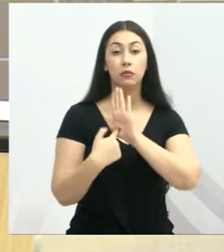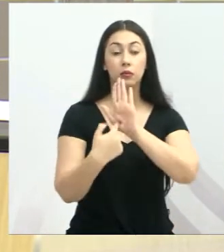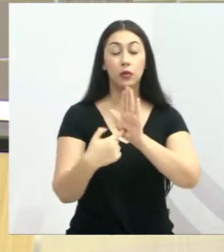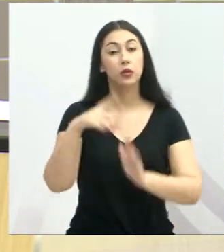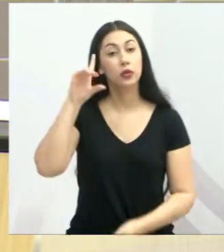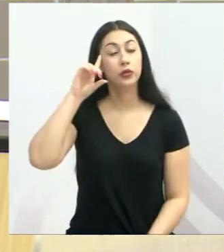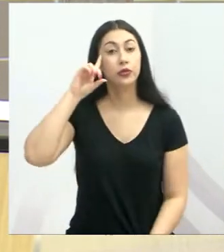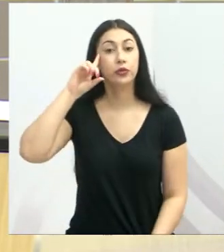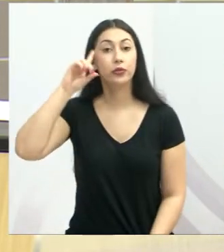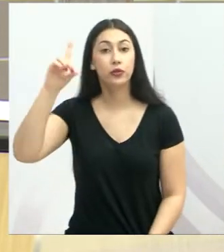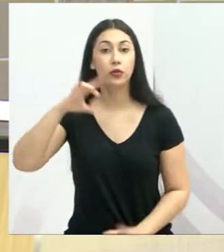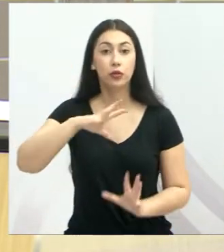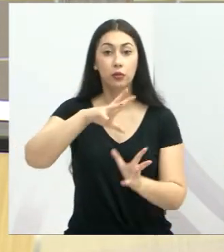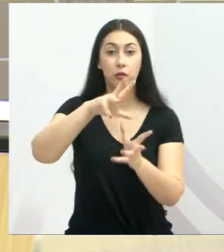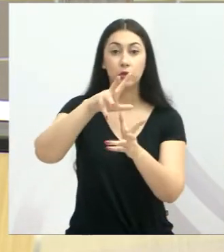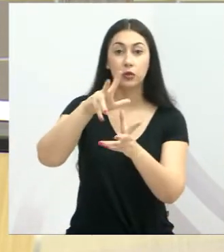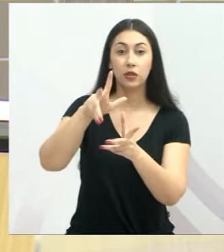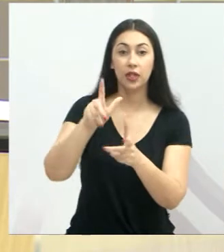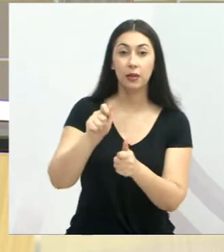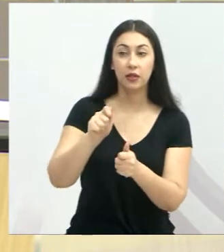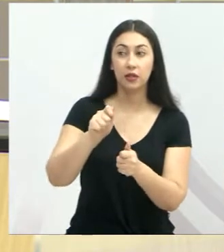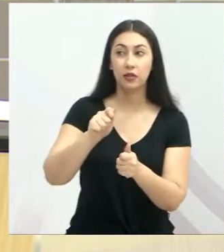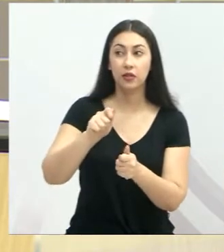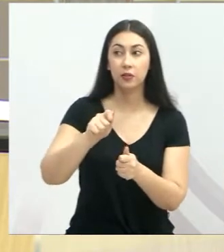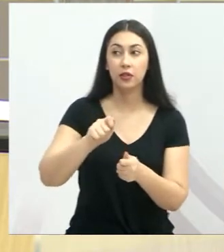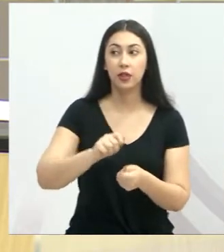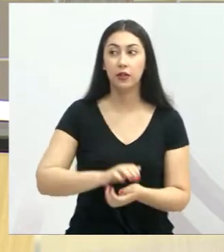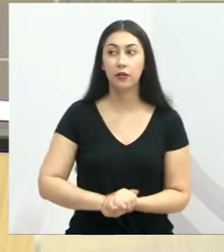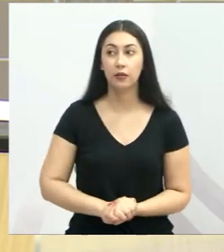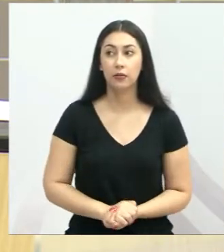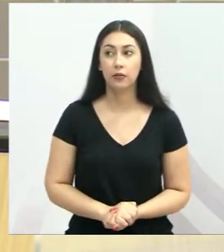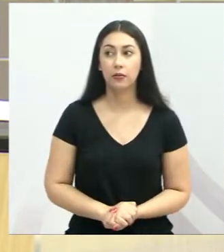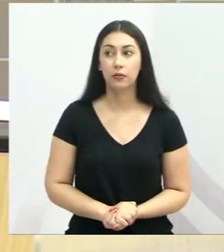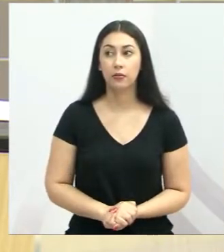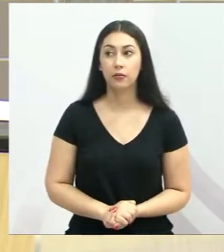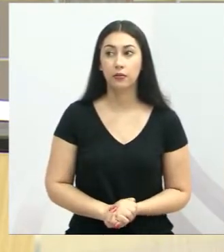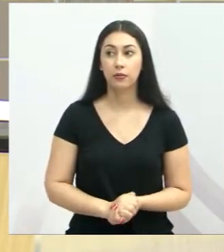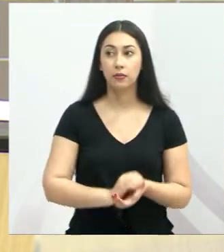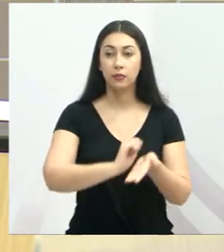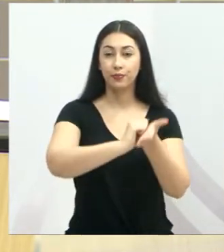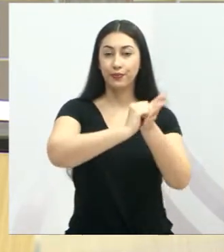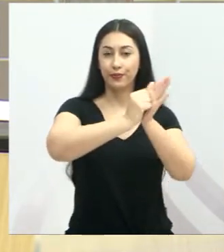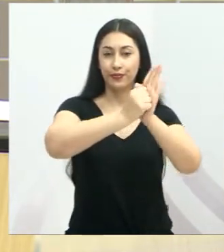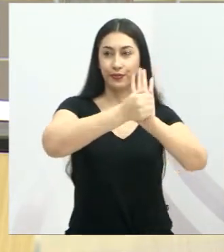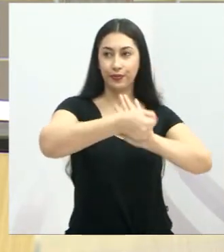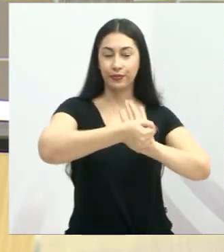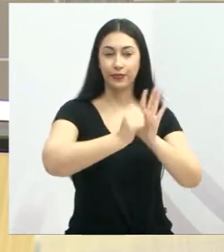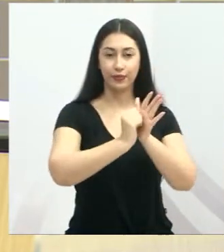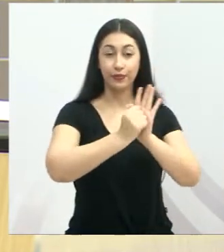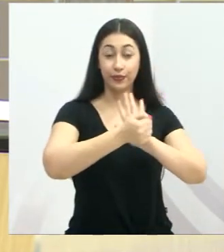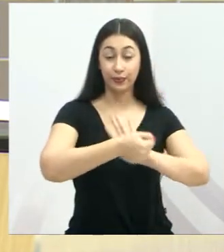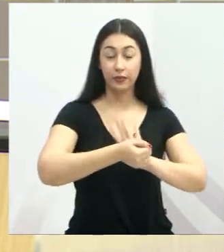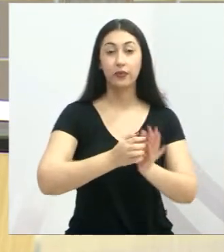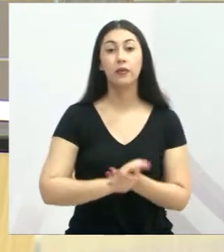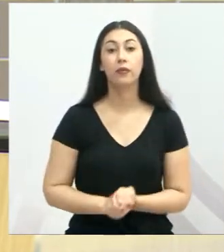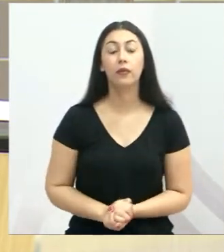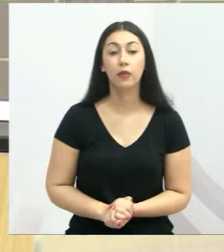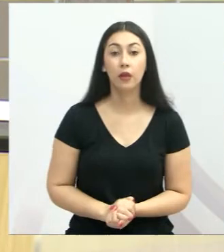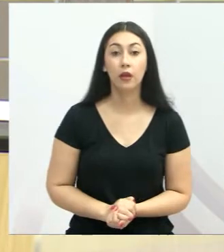Dia Internacional da Síndrome de Down, 21 de março. A data escolhida, 21 de março, que faz alusão aos